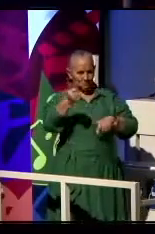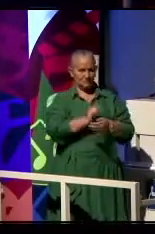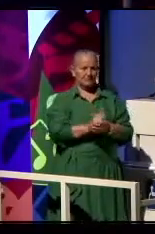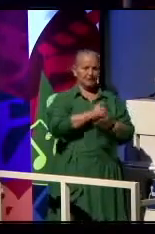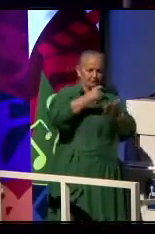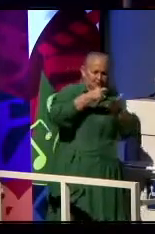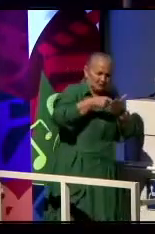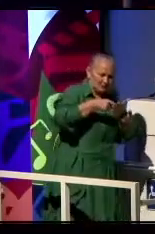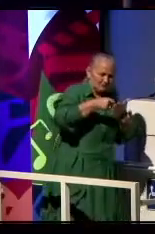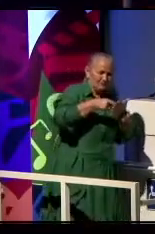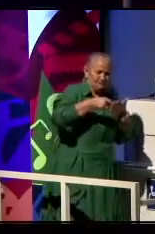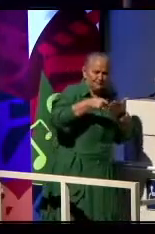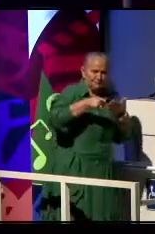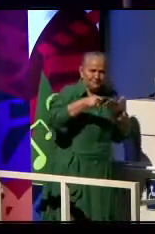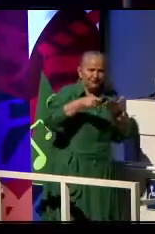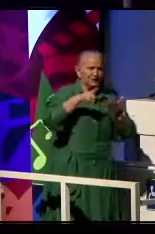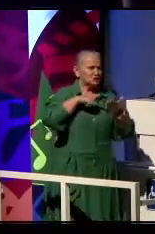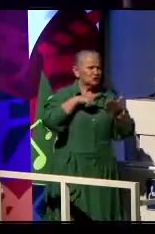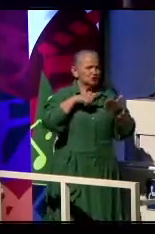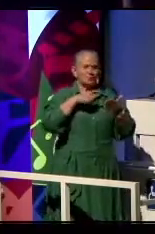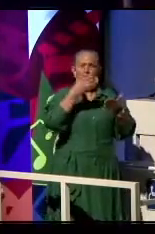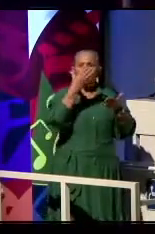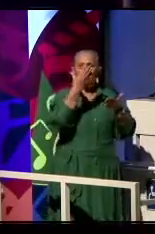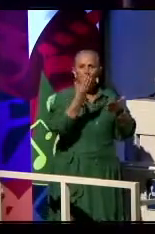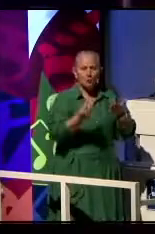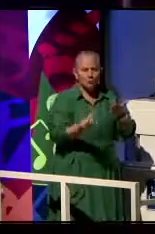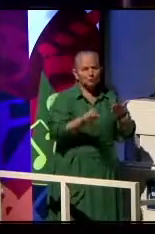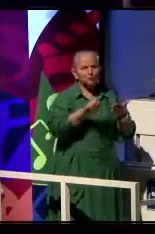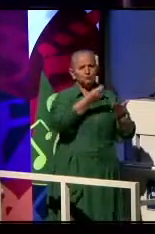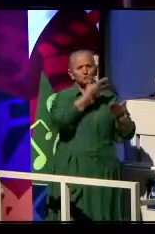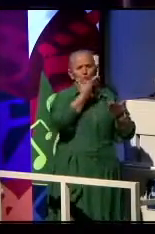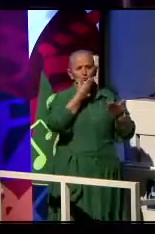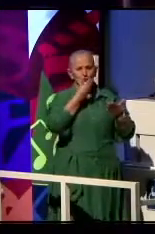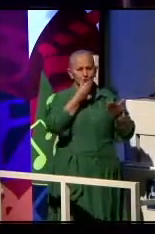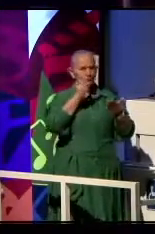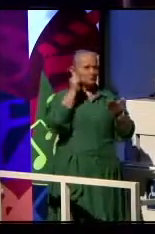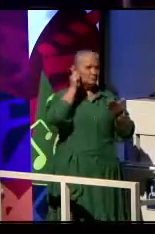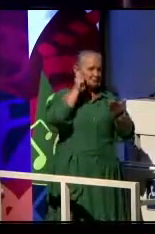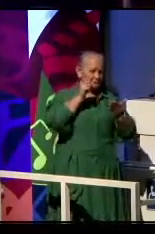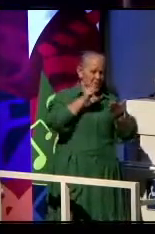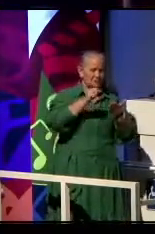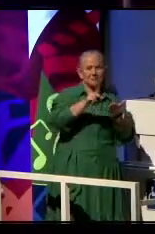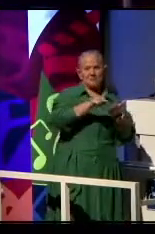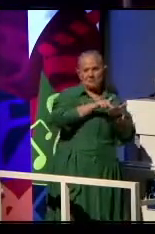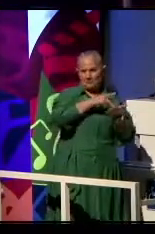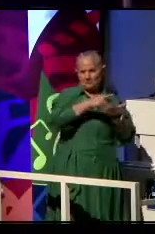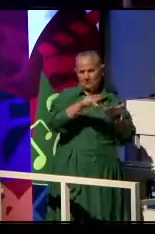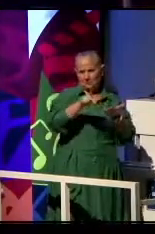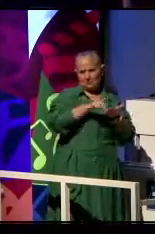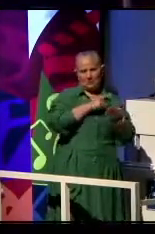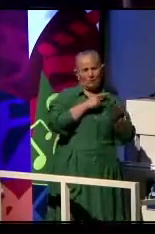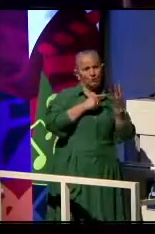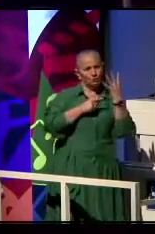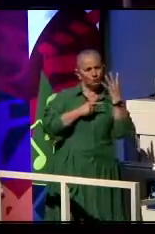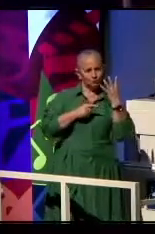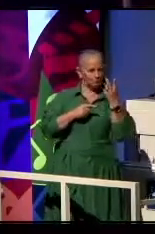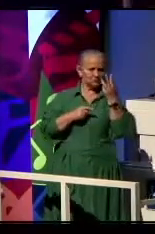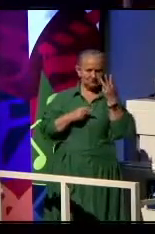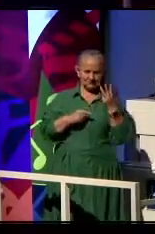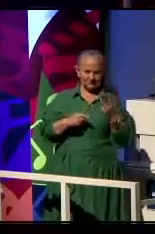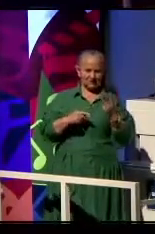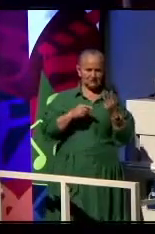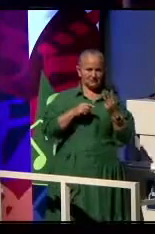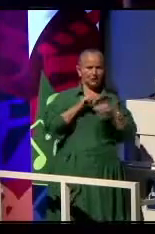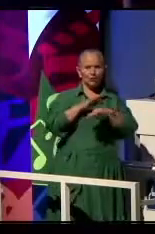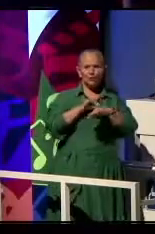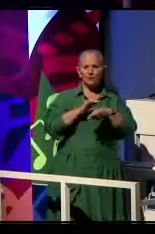Nascimento e Lo Borges tocando violão. Os amigos, dentro de um estúdio. Milton Nascimento